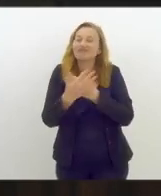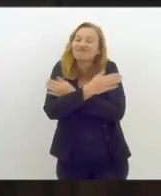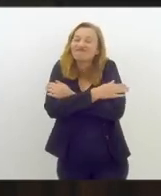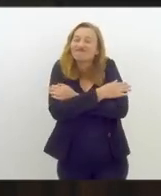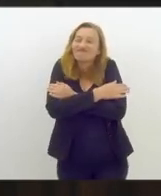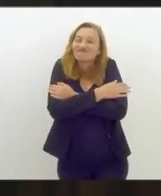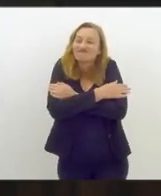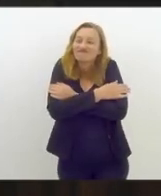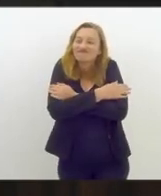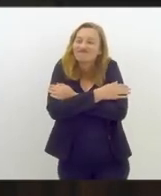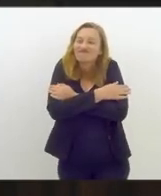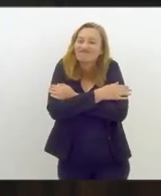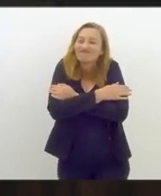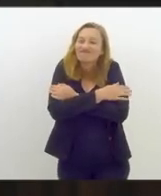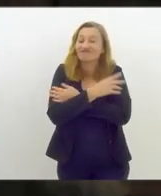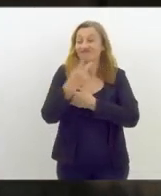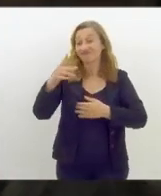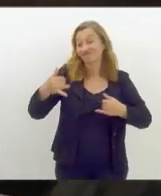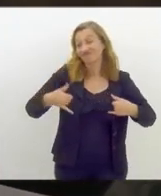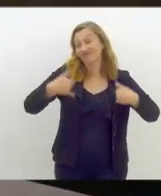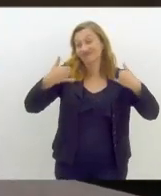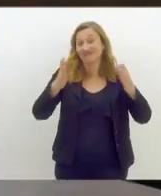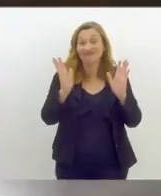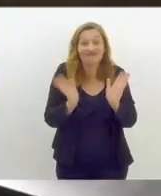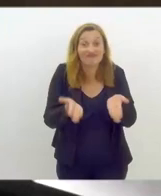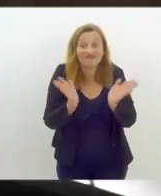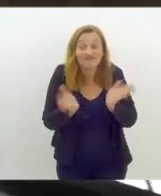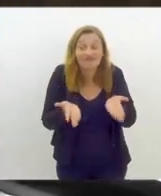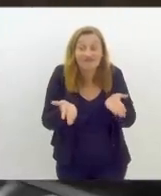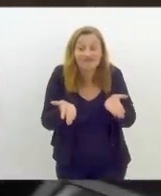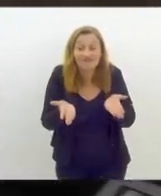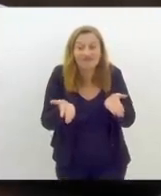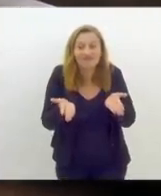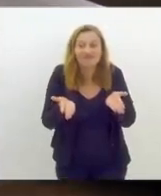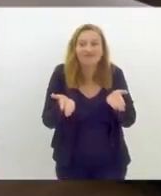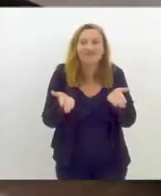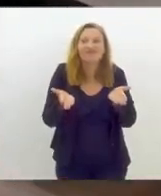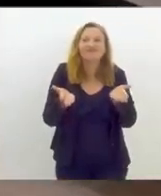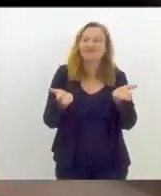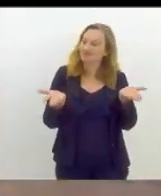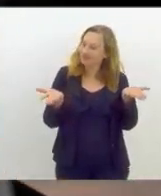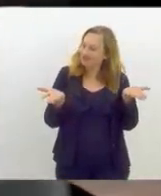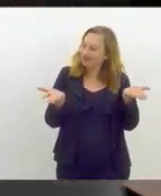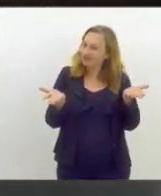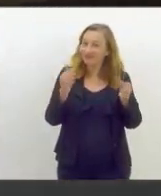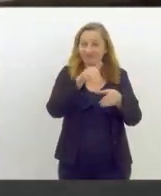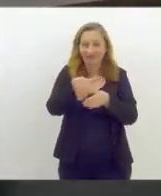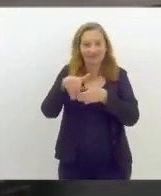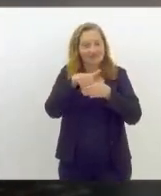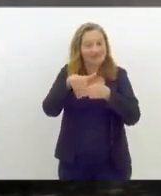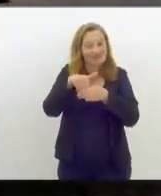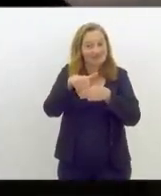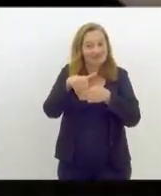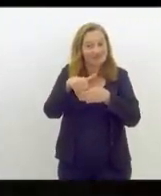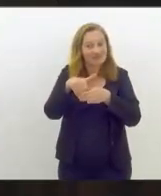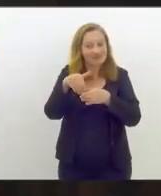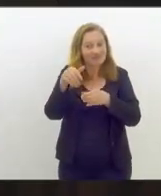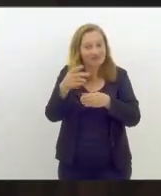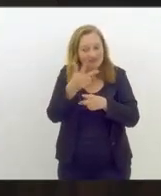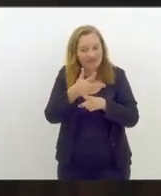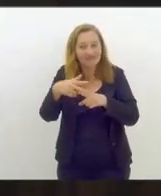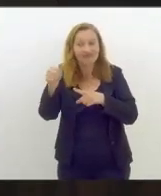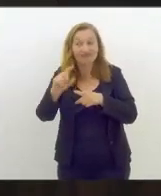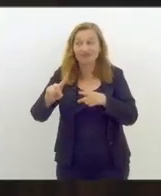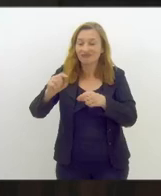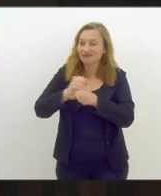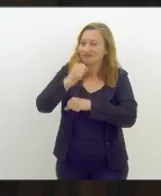abraço fraterno pelo seu aniversário hoje, pelo êxito nas urnas, no desejo que o